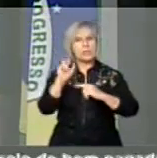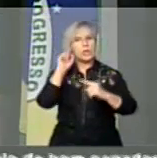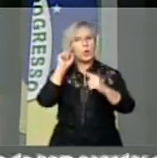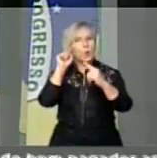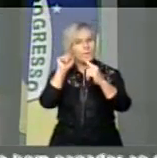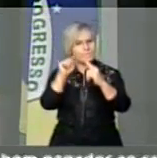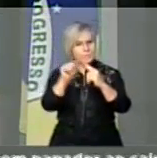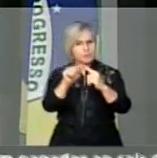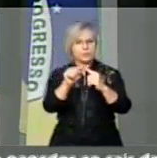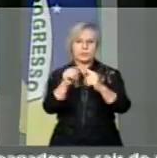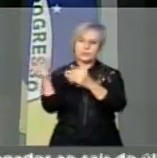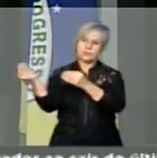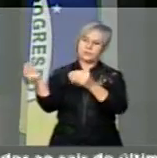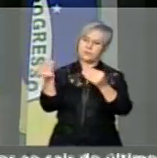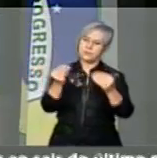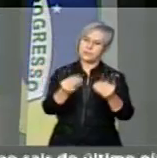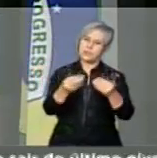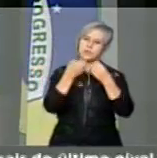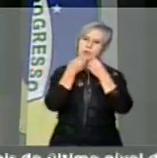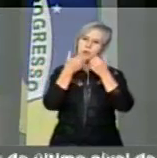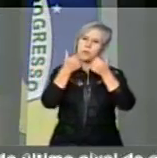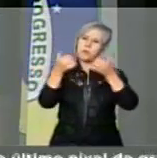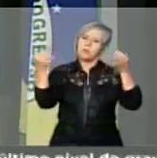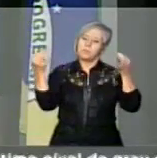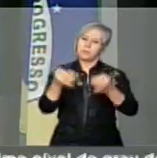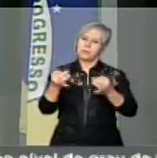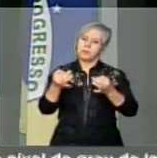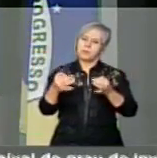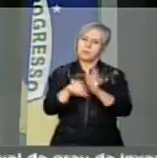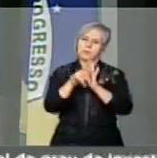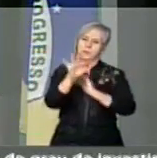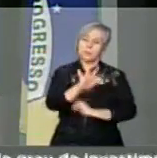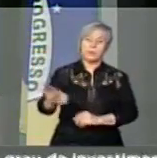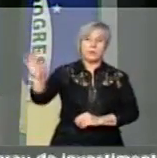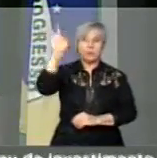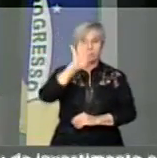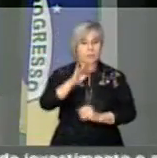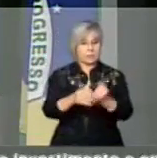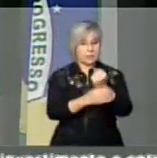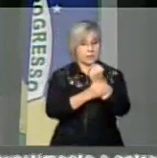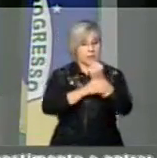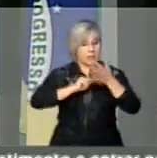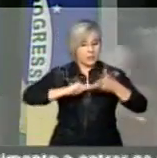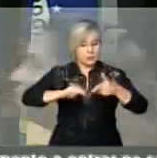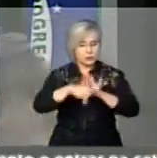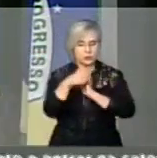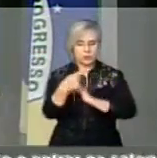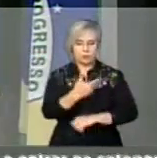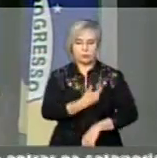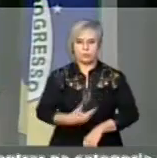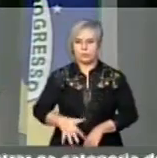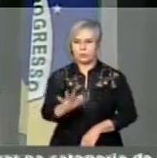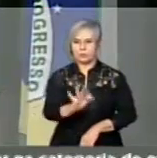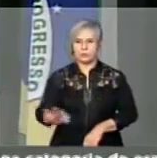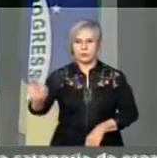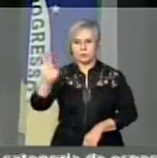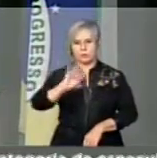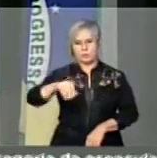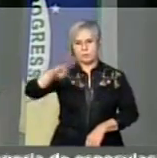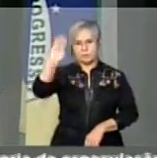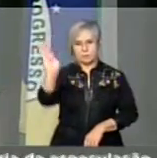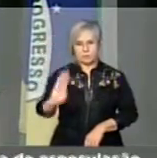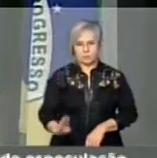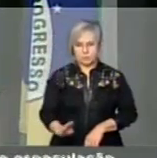objetivo de trazer eficácia plena na esfera federal as garantias prestadas pelo governo federal do Brasil.